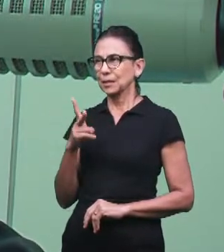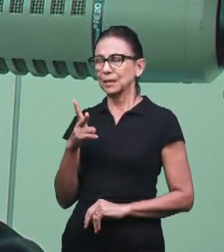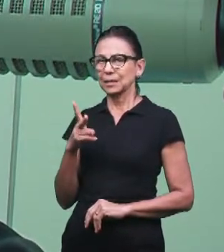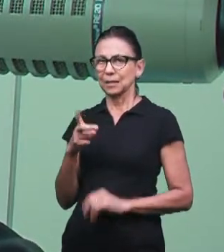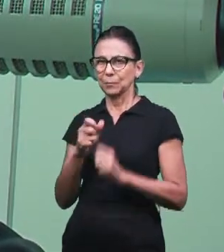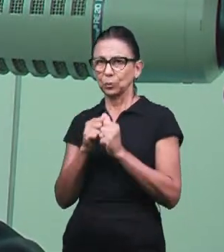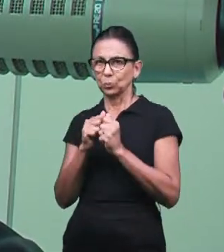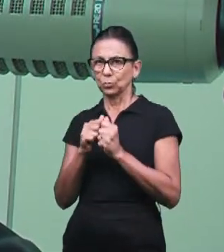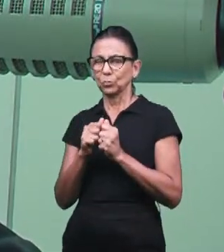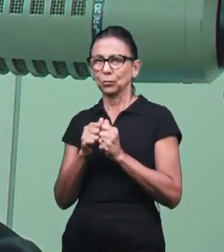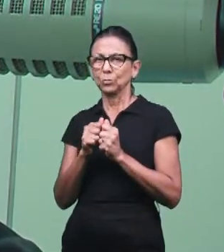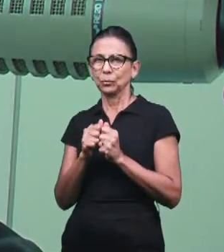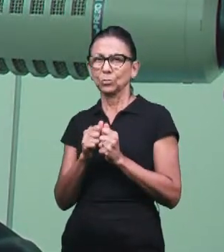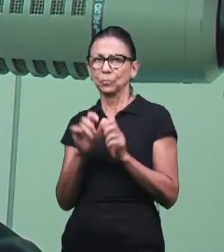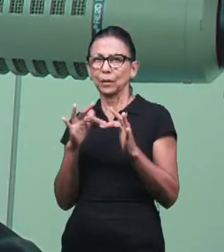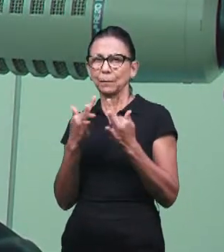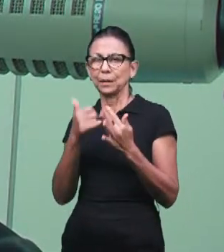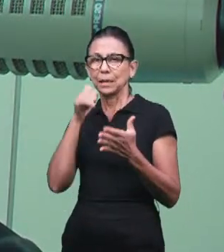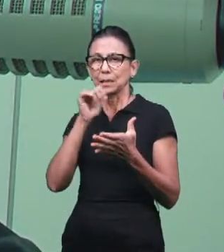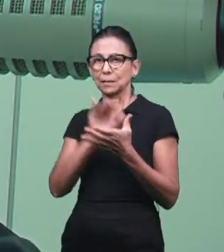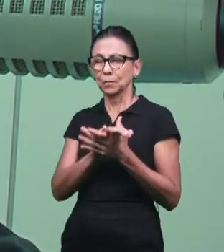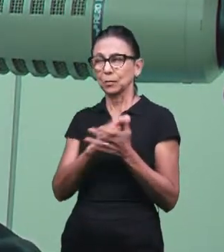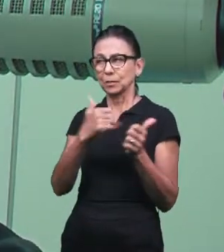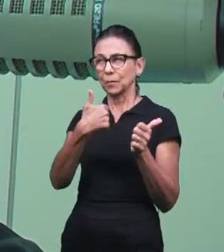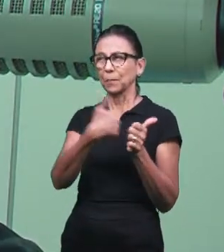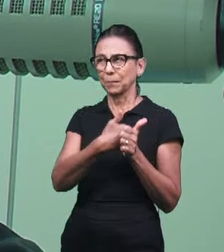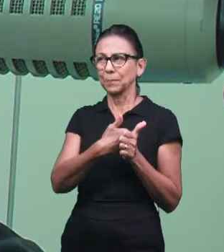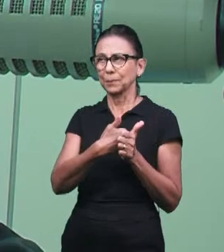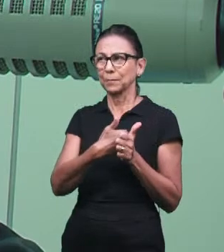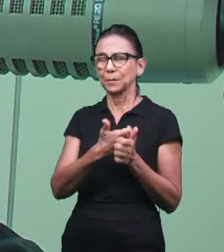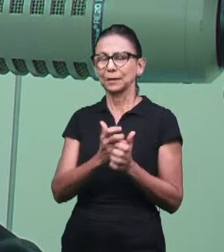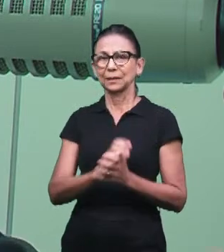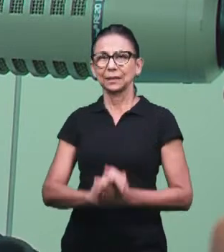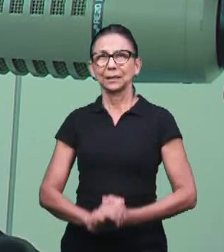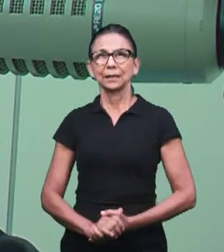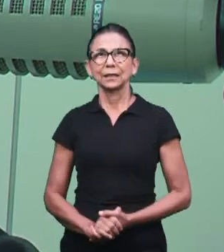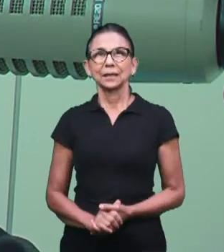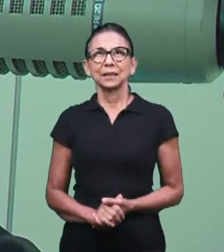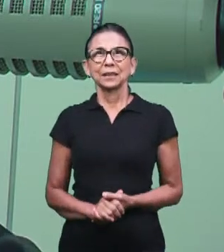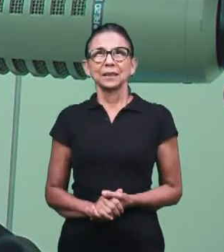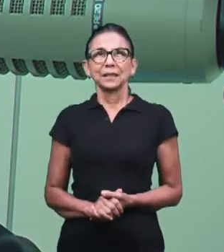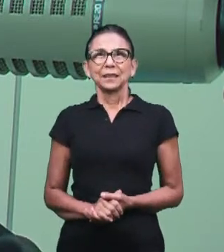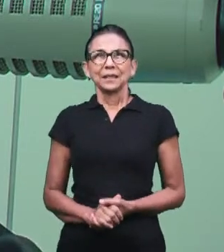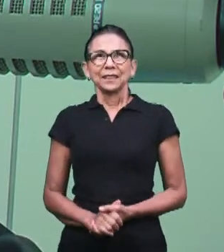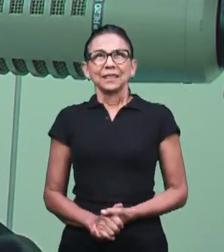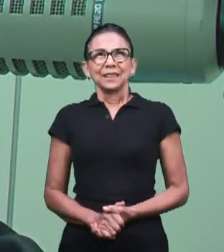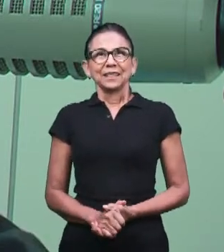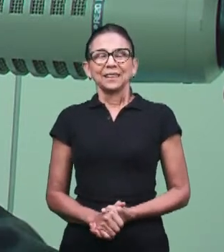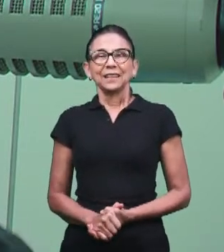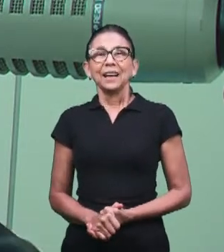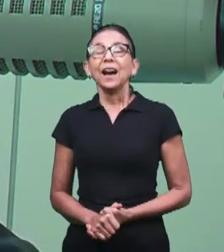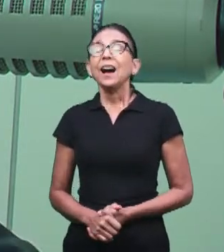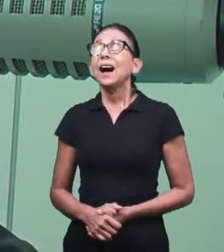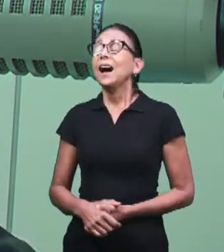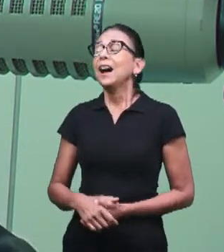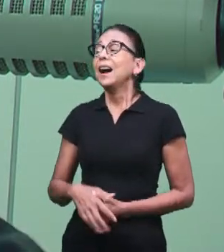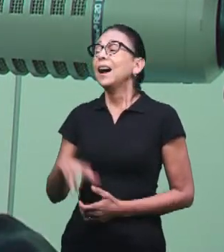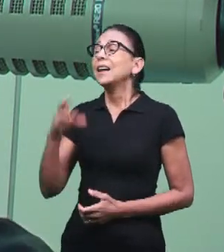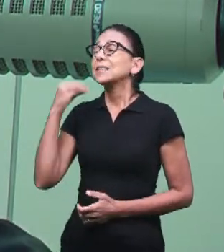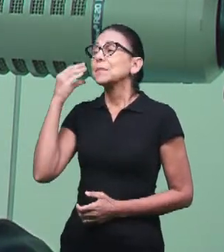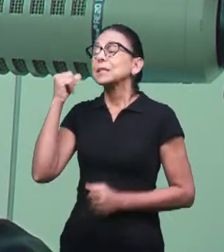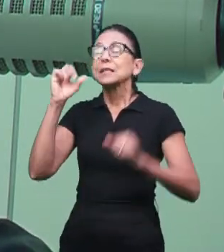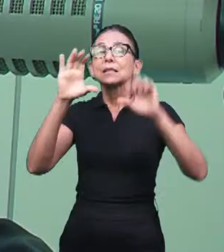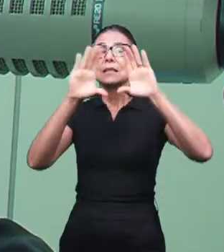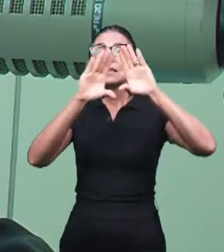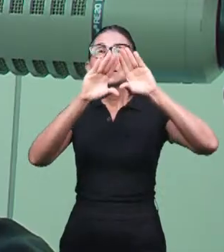dele acompanhando ele. E tem a história lá da nuvem, né? Tava muito quente, né? Conta essa experiência para nós